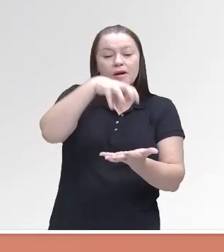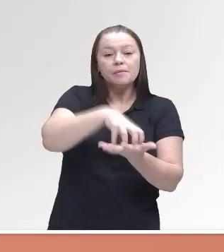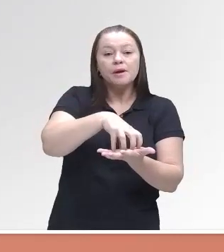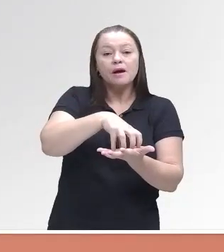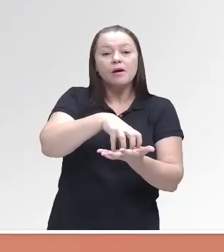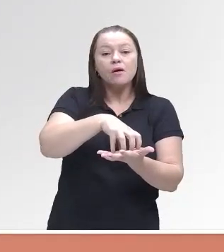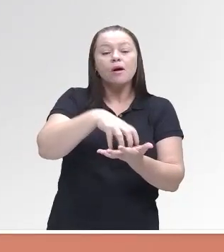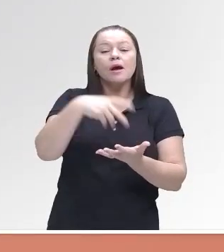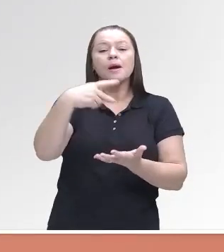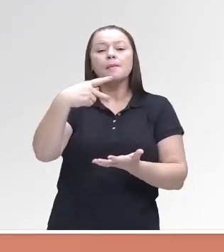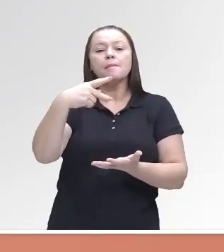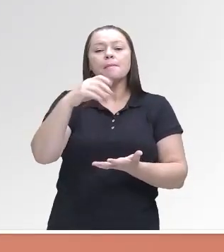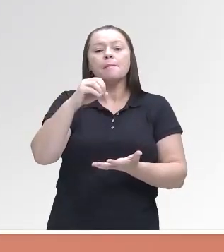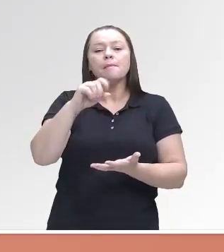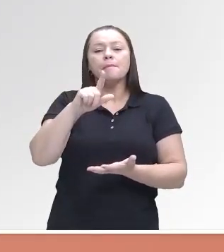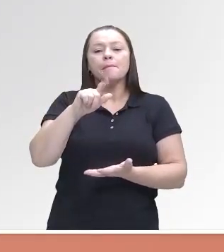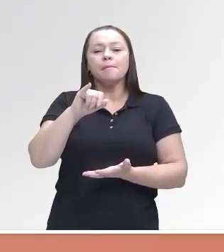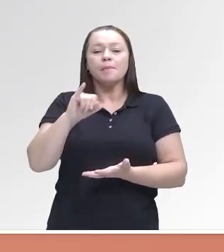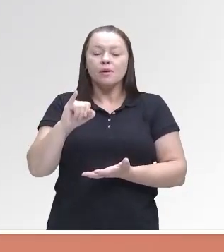palavra